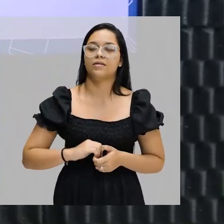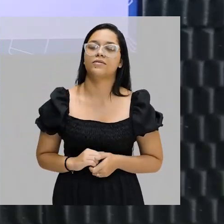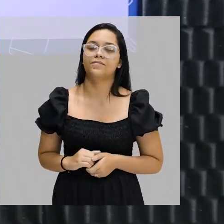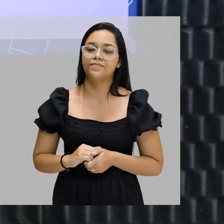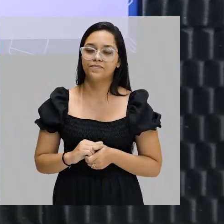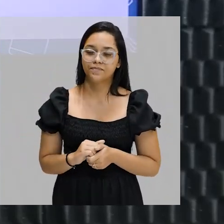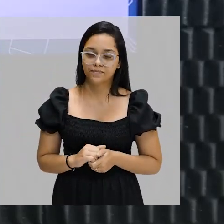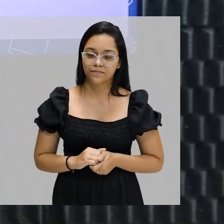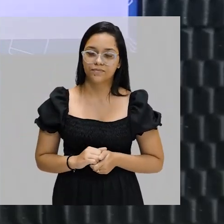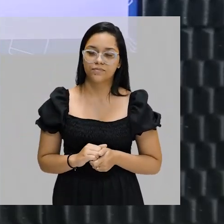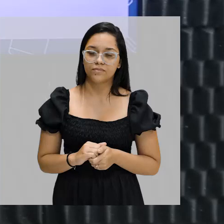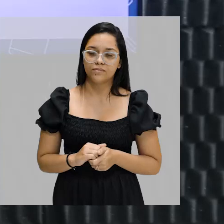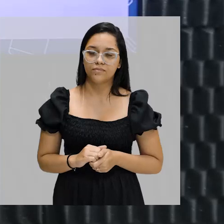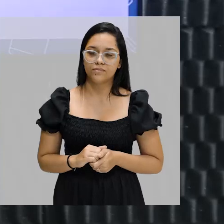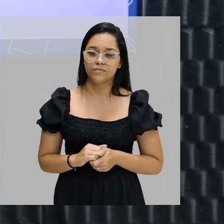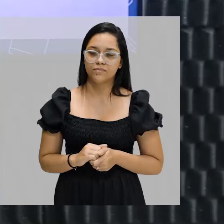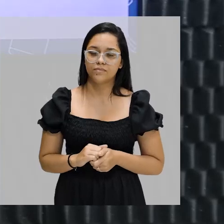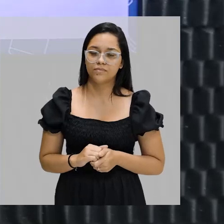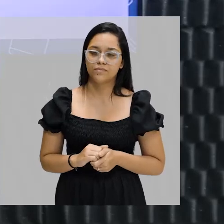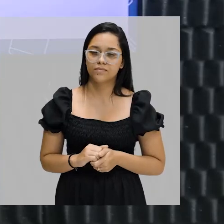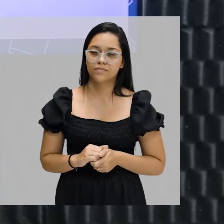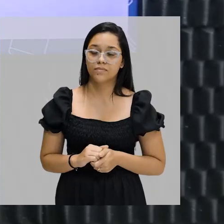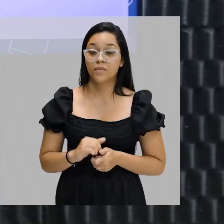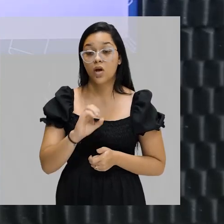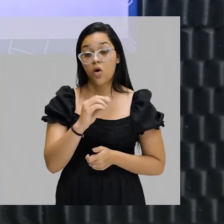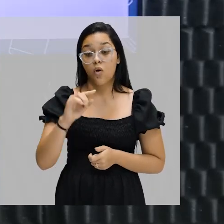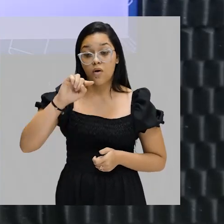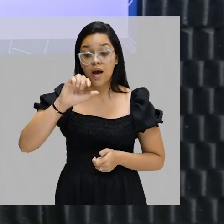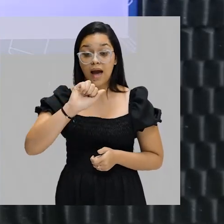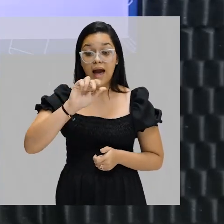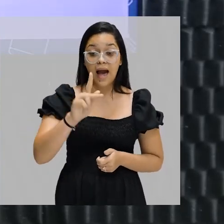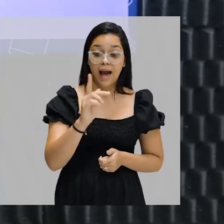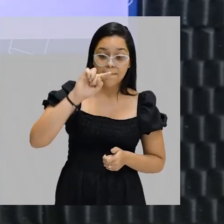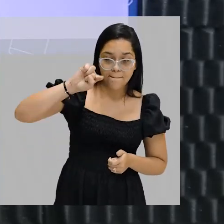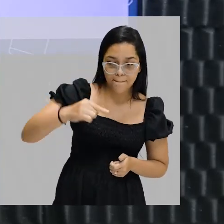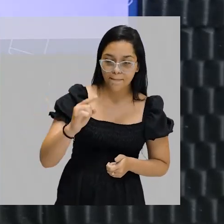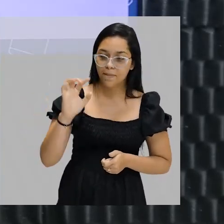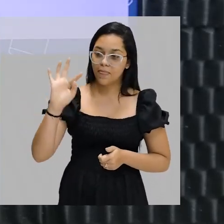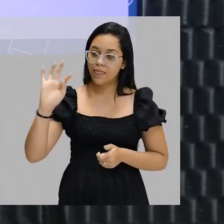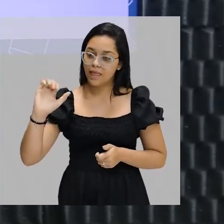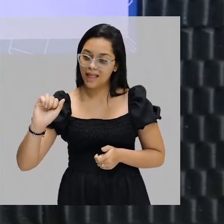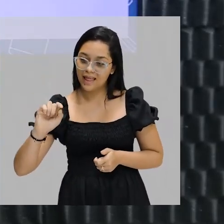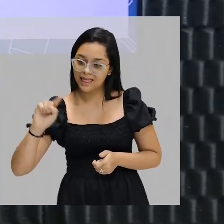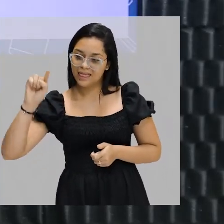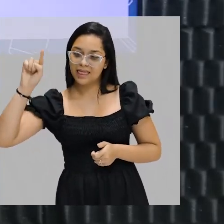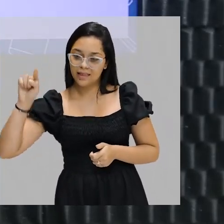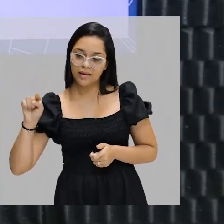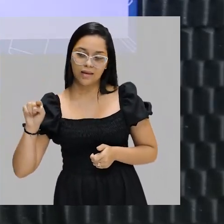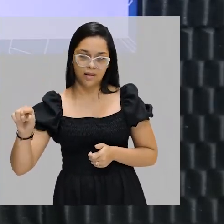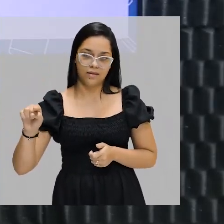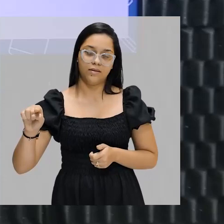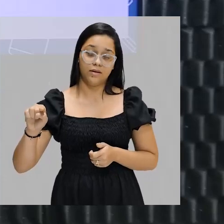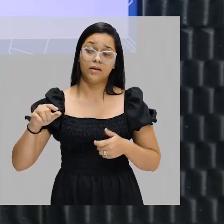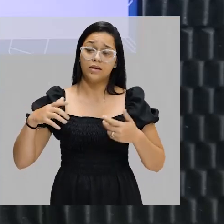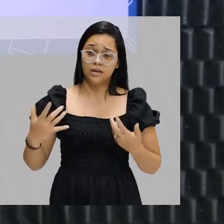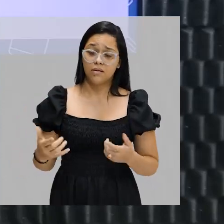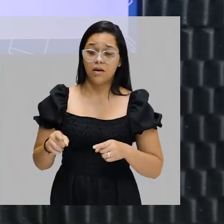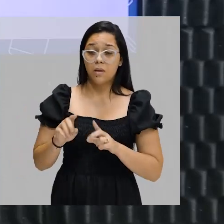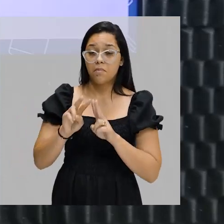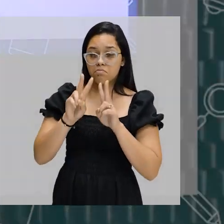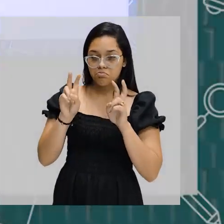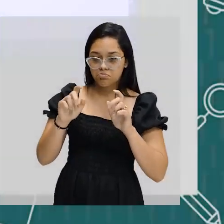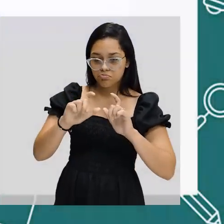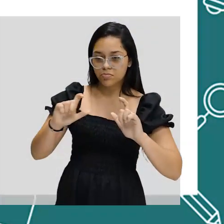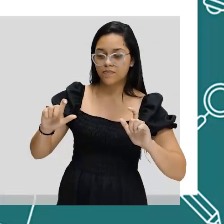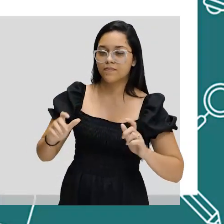tá exclamação de novo então uma vírgula Ah tá é uma interjeição tá bom E no caso é uma